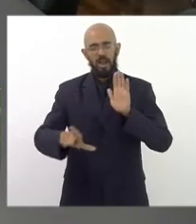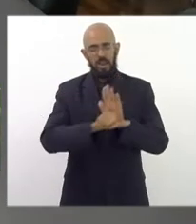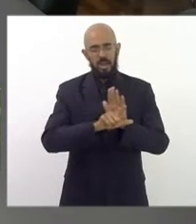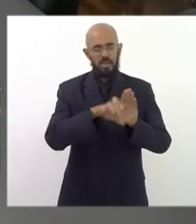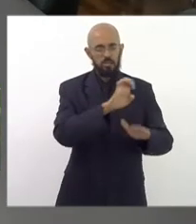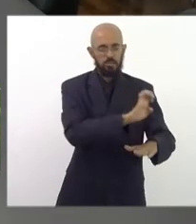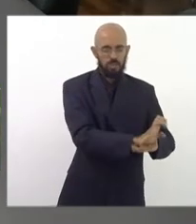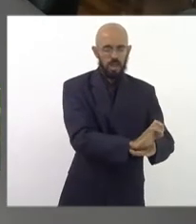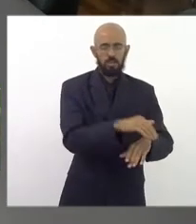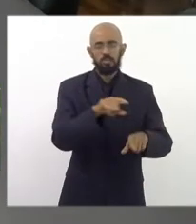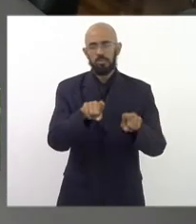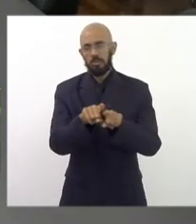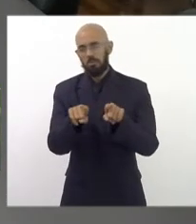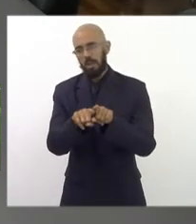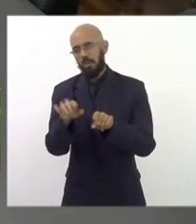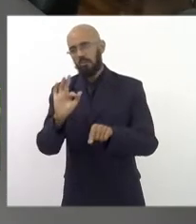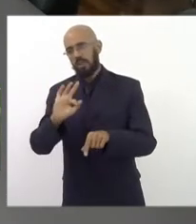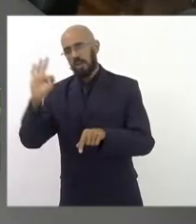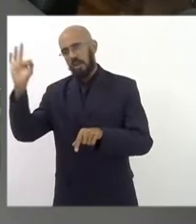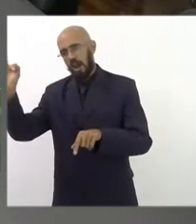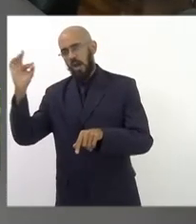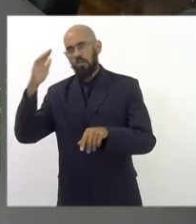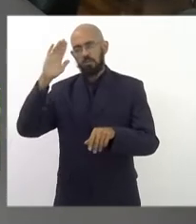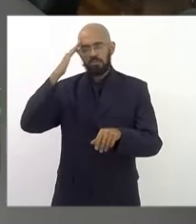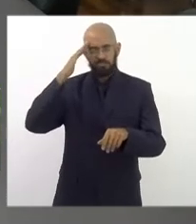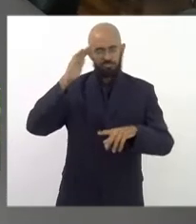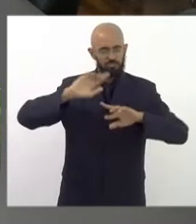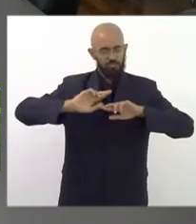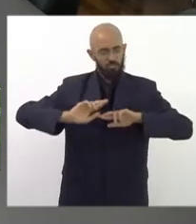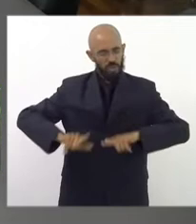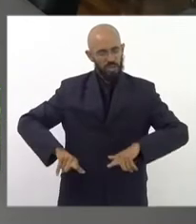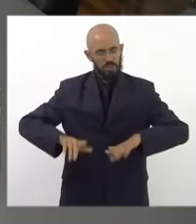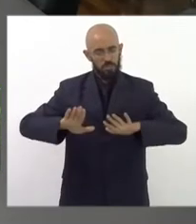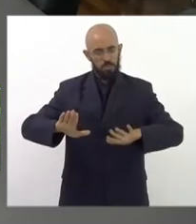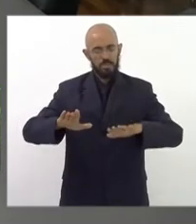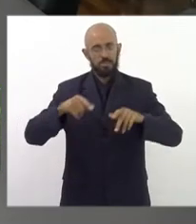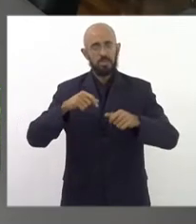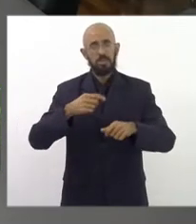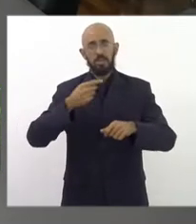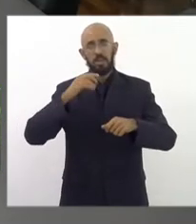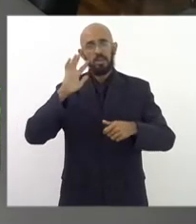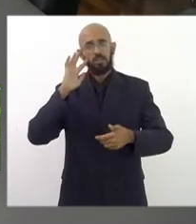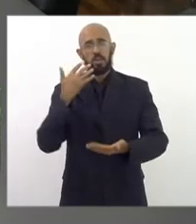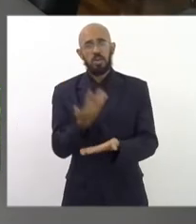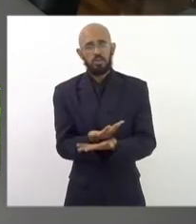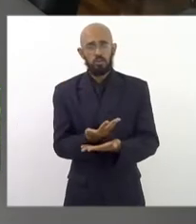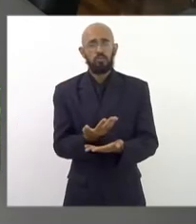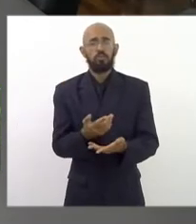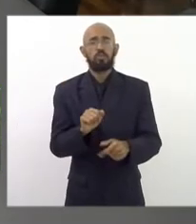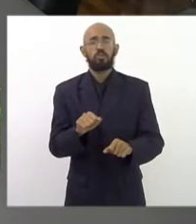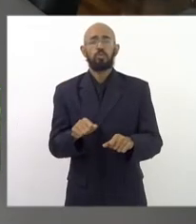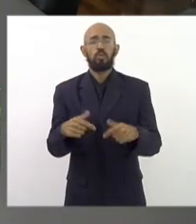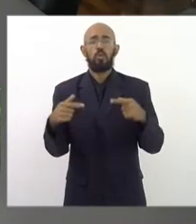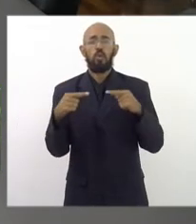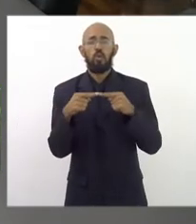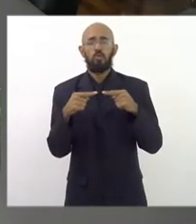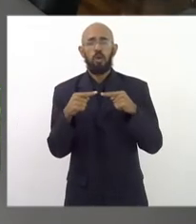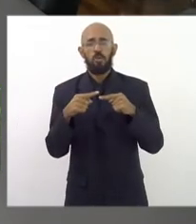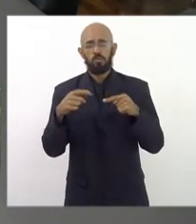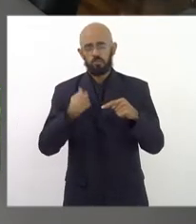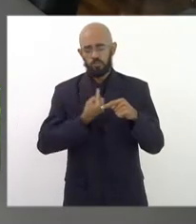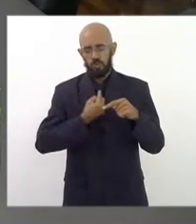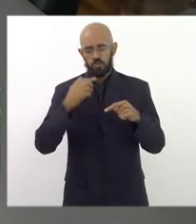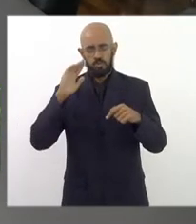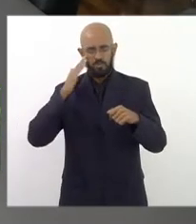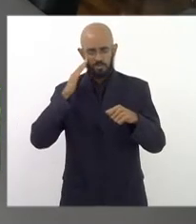com a lei federal e o entendimento de que isso estaria resolvido no nosso entendimento, no entendimento